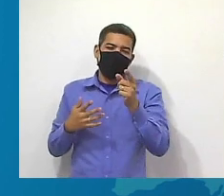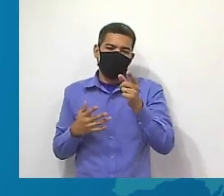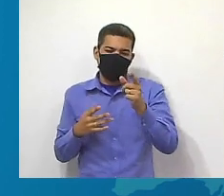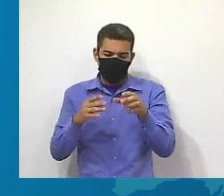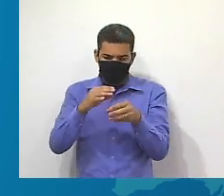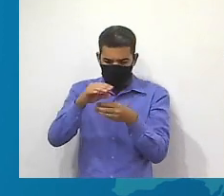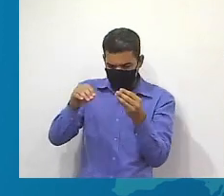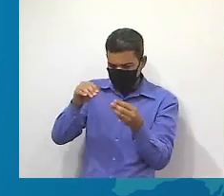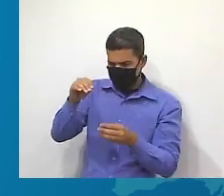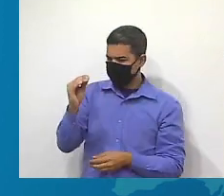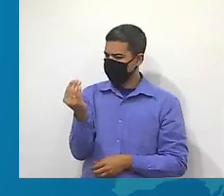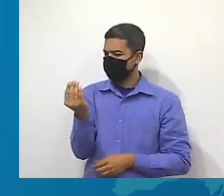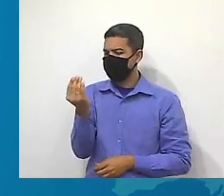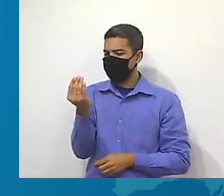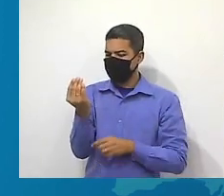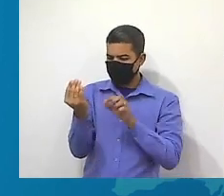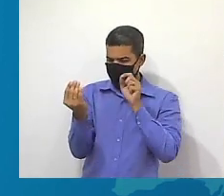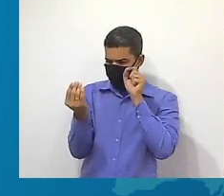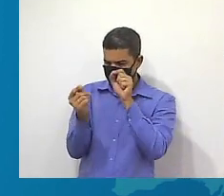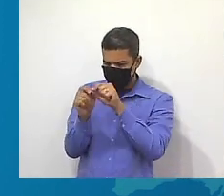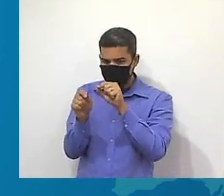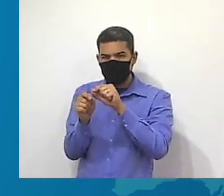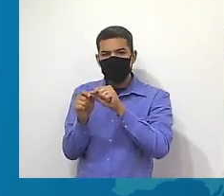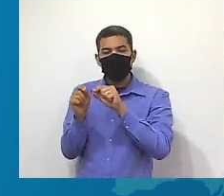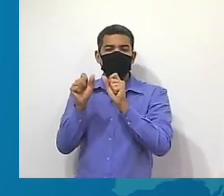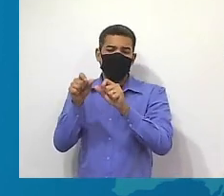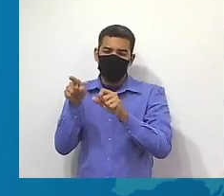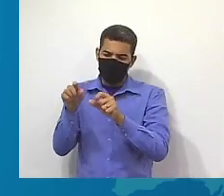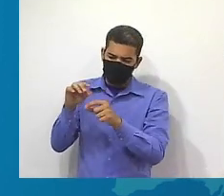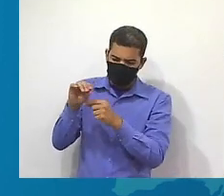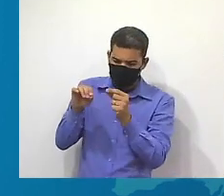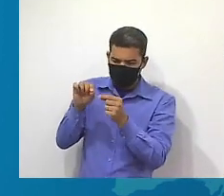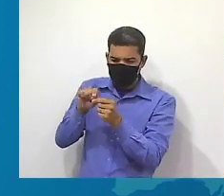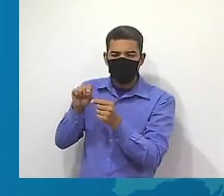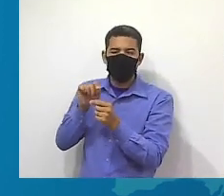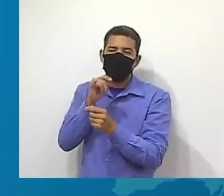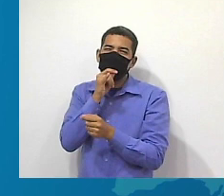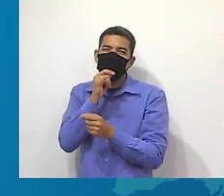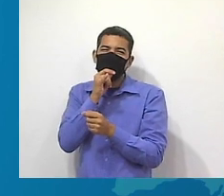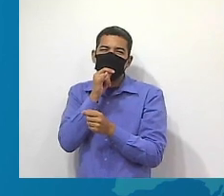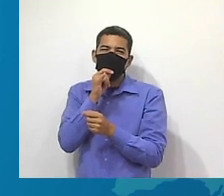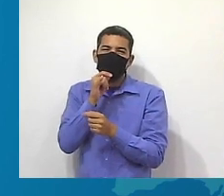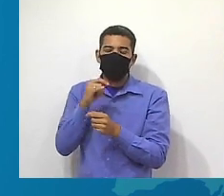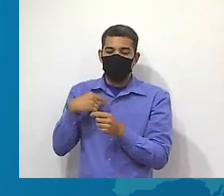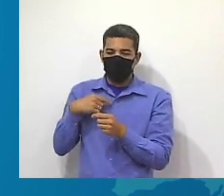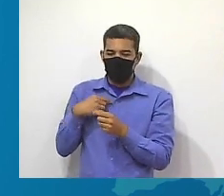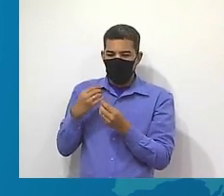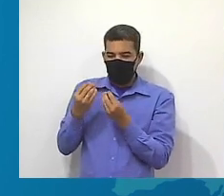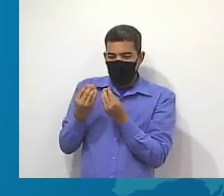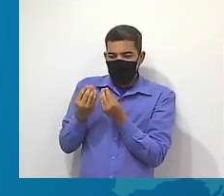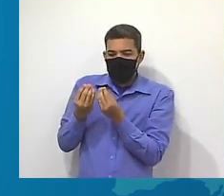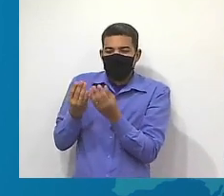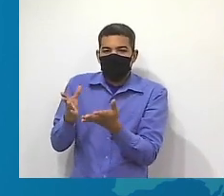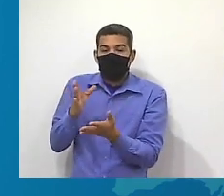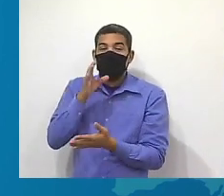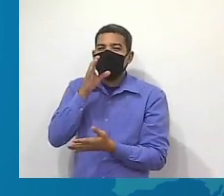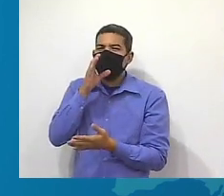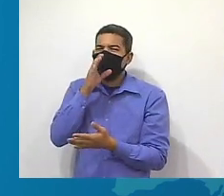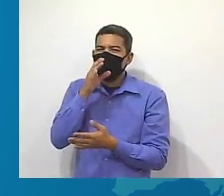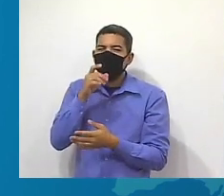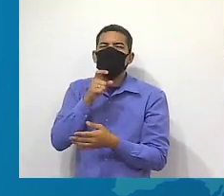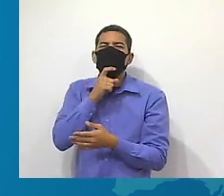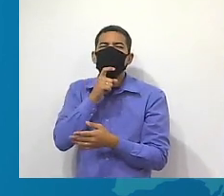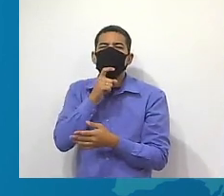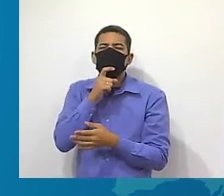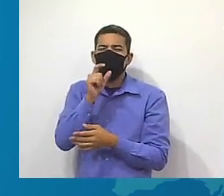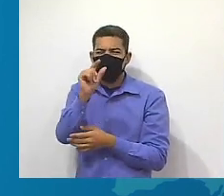substância pode colaborar para uma delas se tornar mais forte. Então, por exemplo, se eu forneço calor para uma substância, um gelo, um